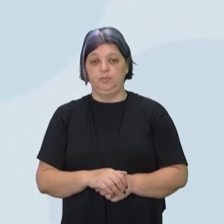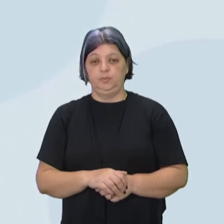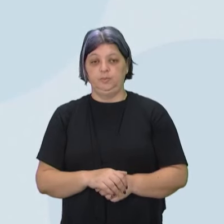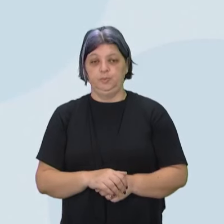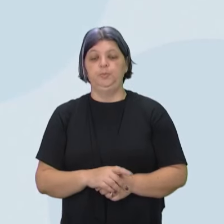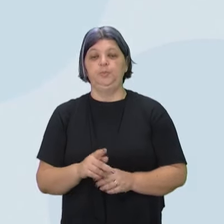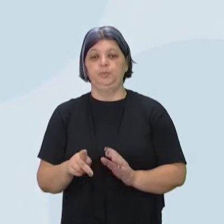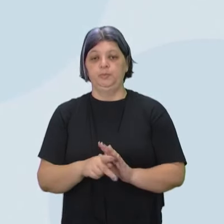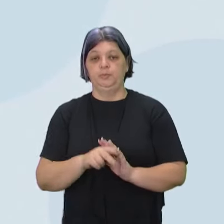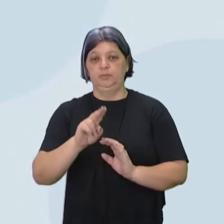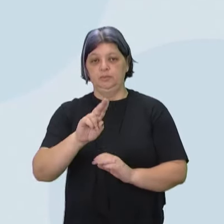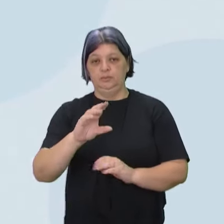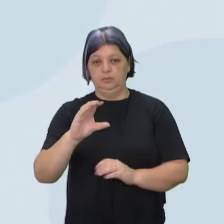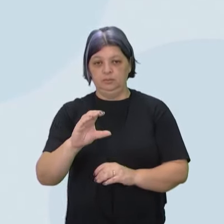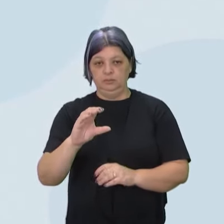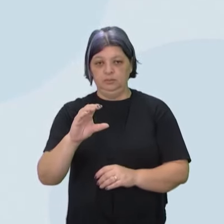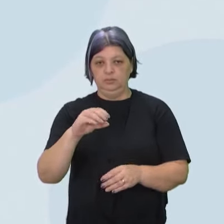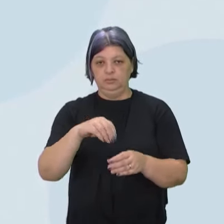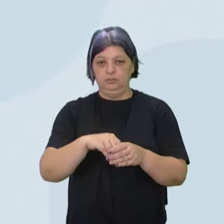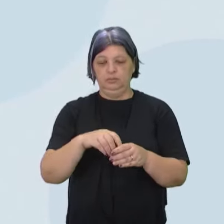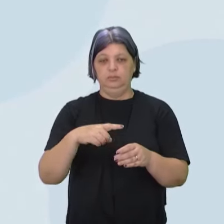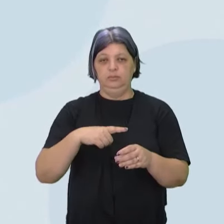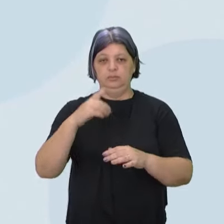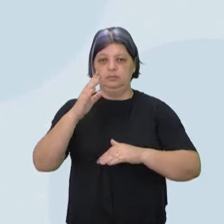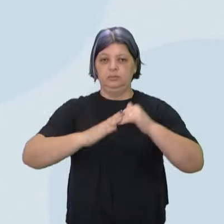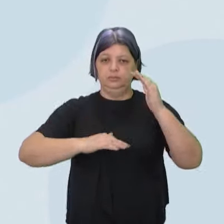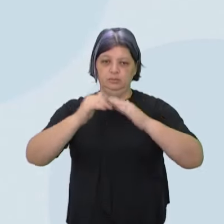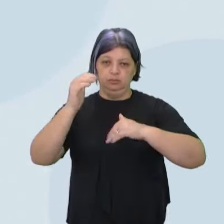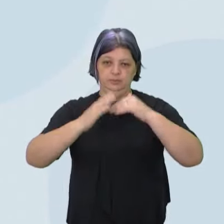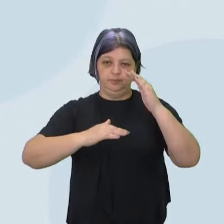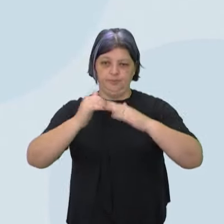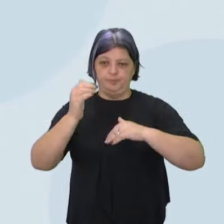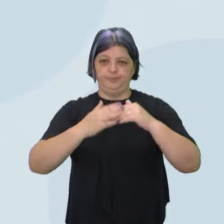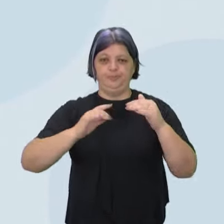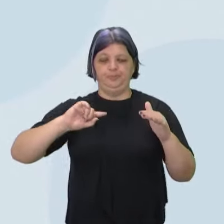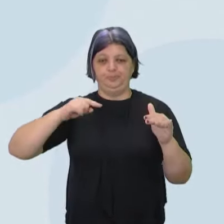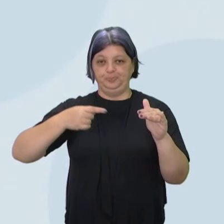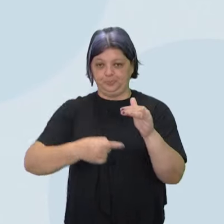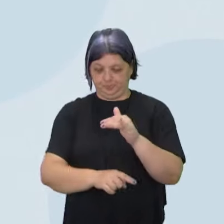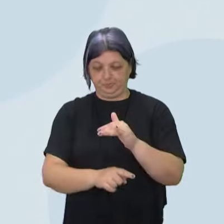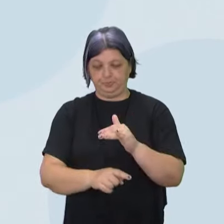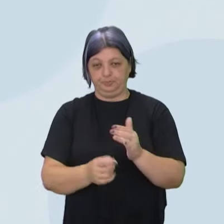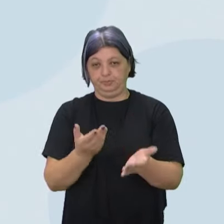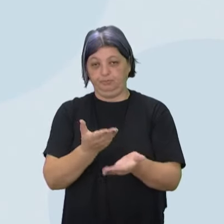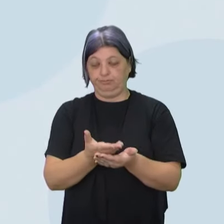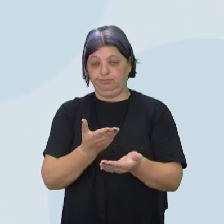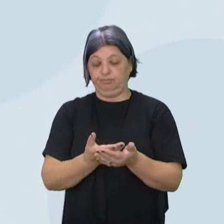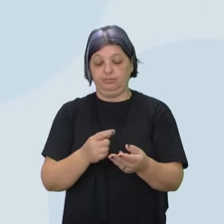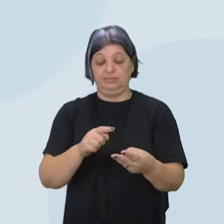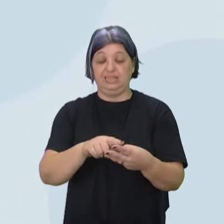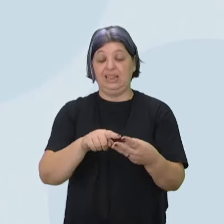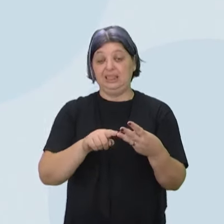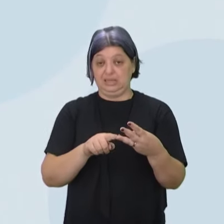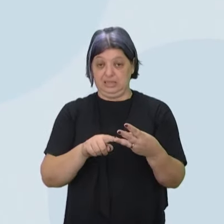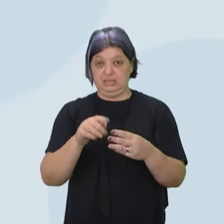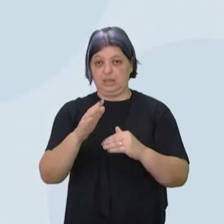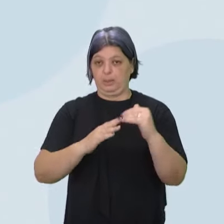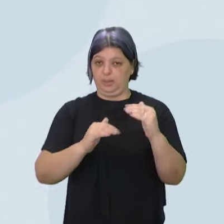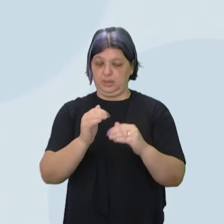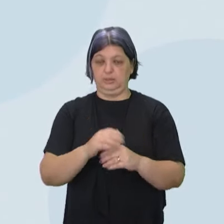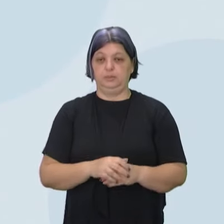nessa unidade curricular nós temos aí as habilidades a serem aprofundadas, né? Que são 3 habilidades. Elas são